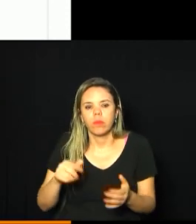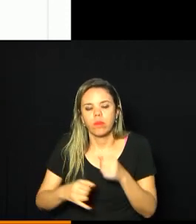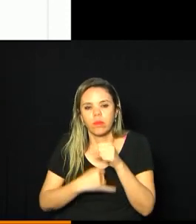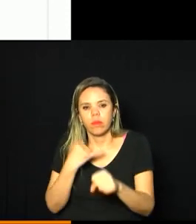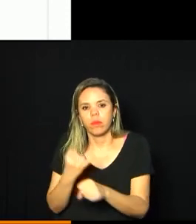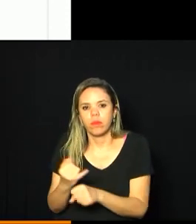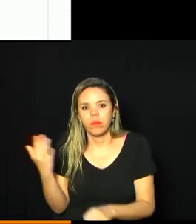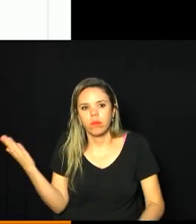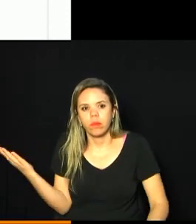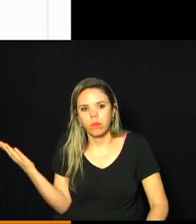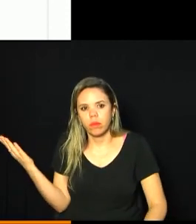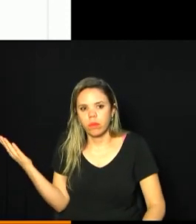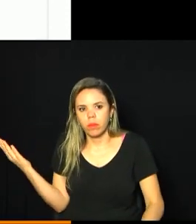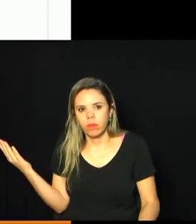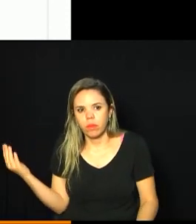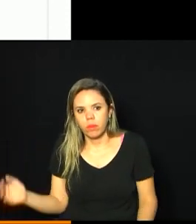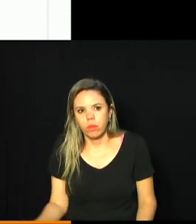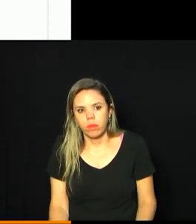site